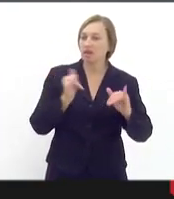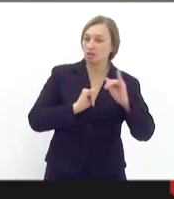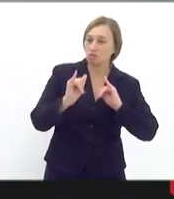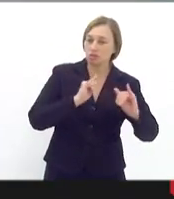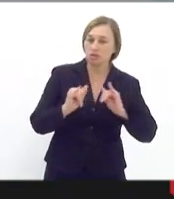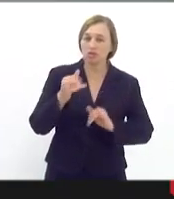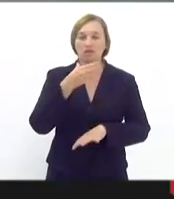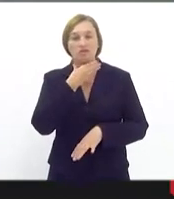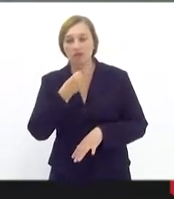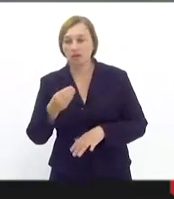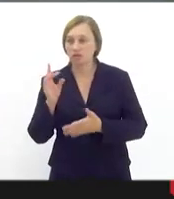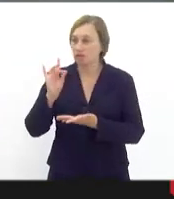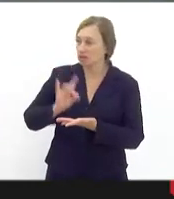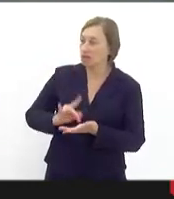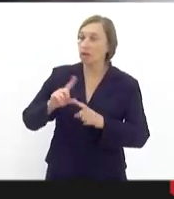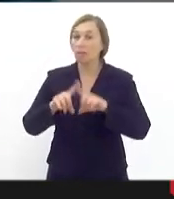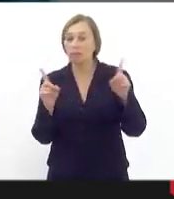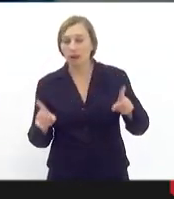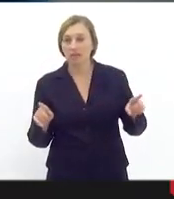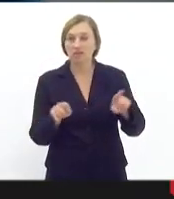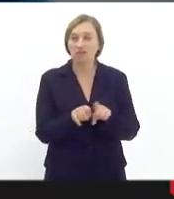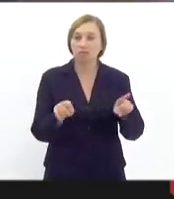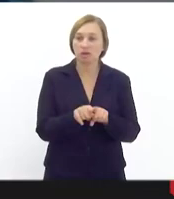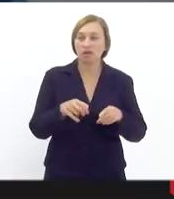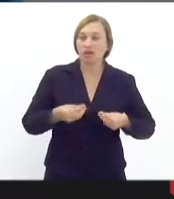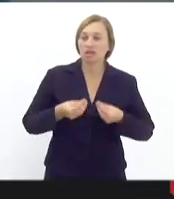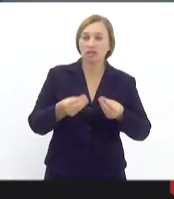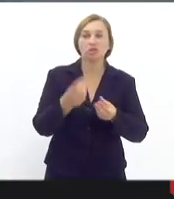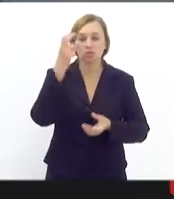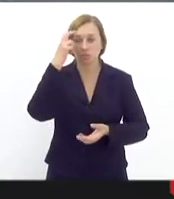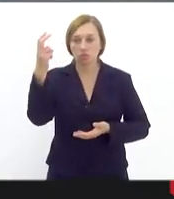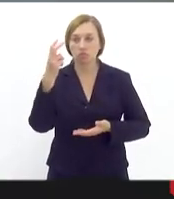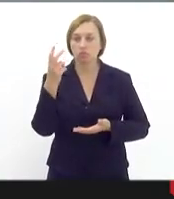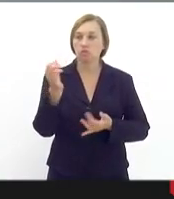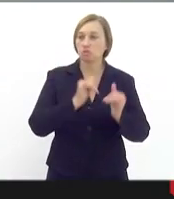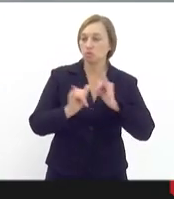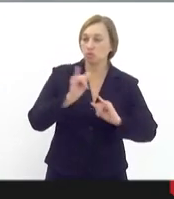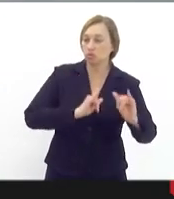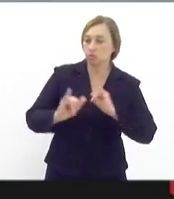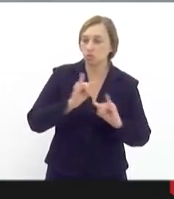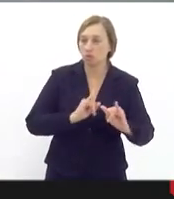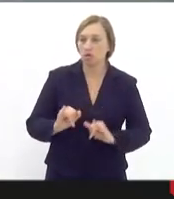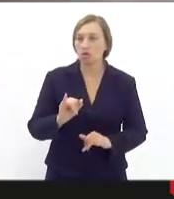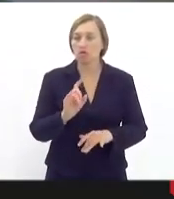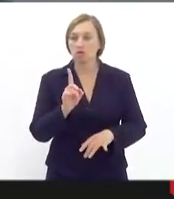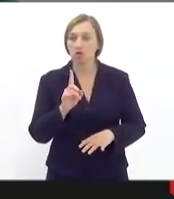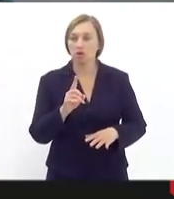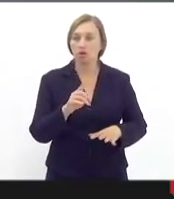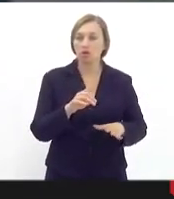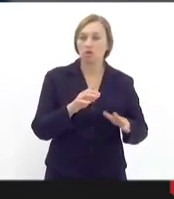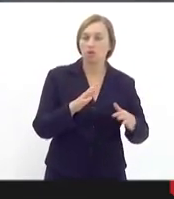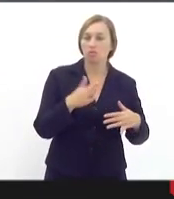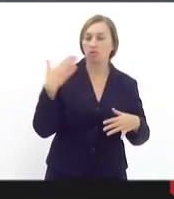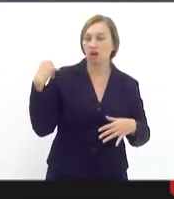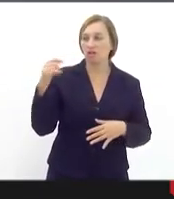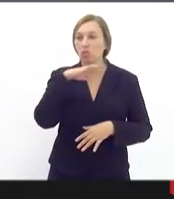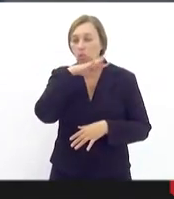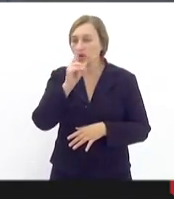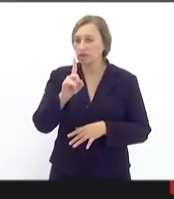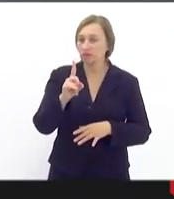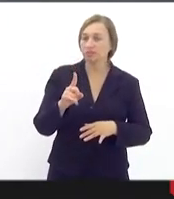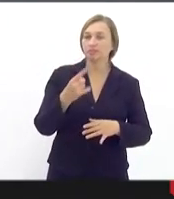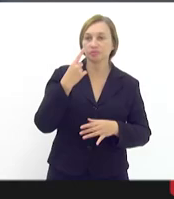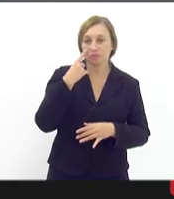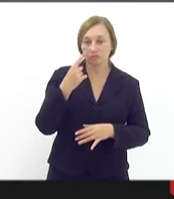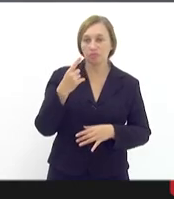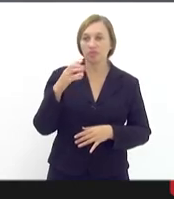do verdadeiro, mas dando cultura, dando informação, não é só pelo lado negativo, criando. Nós ouvimos o